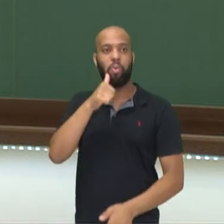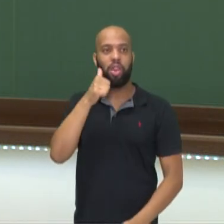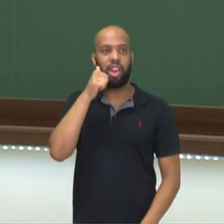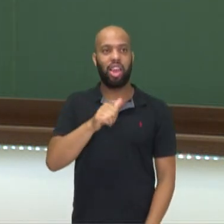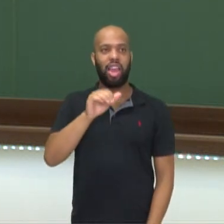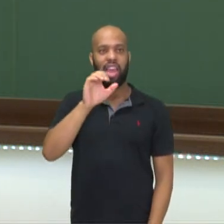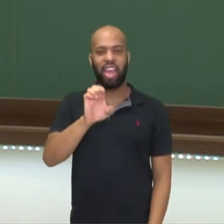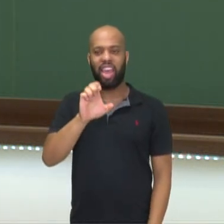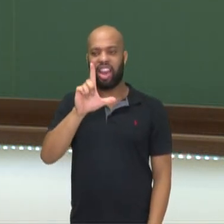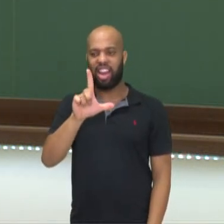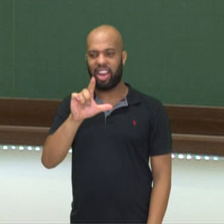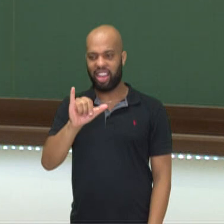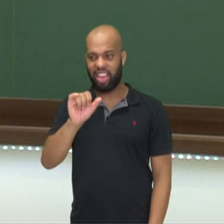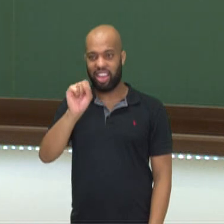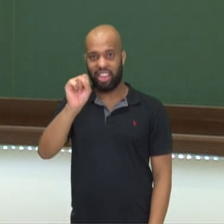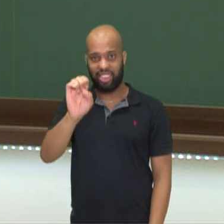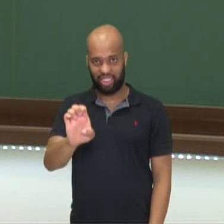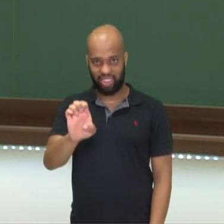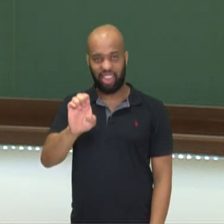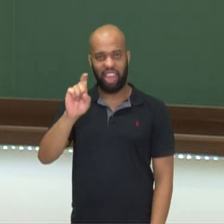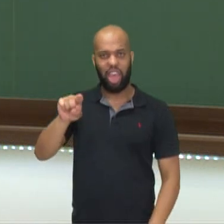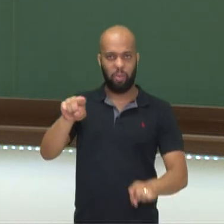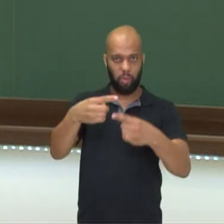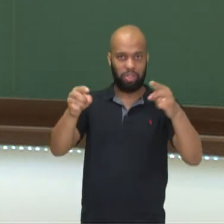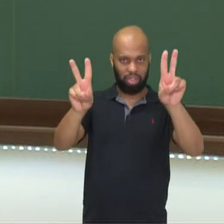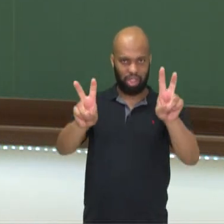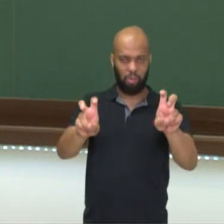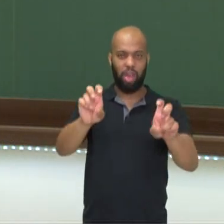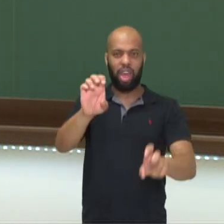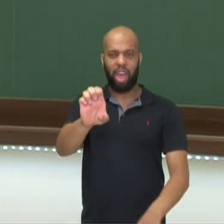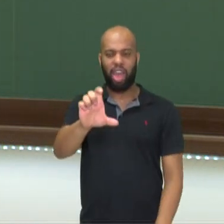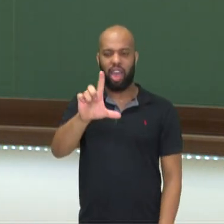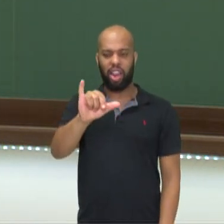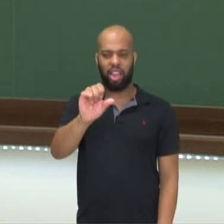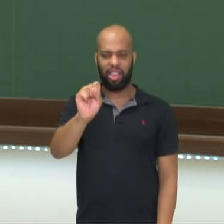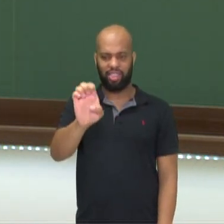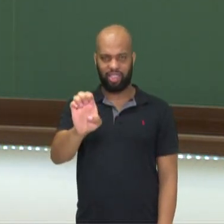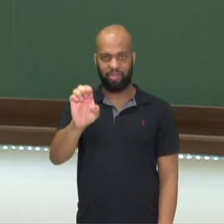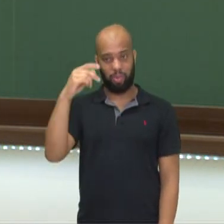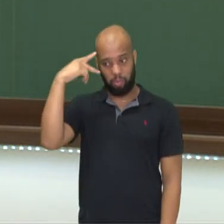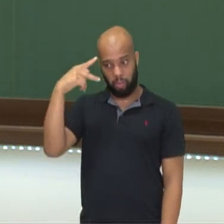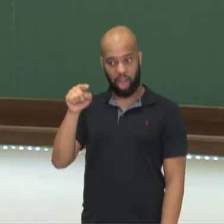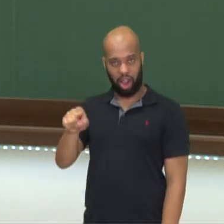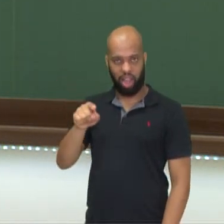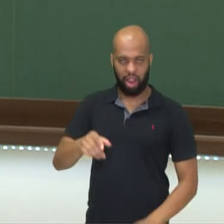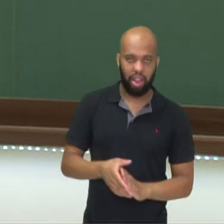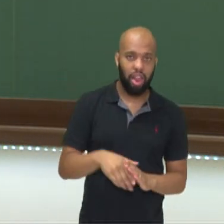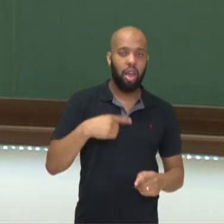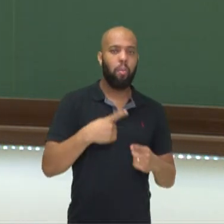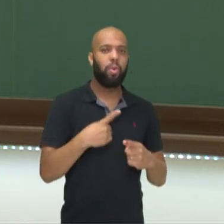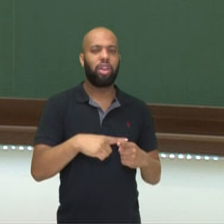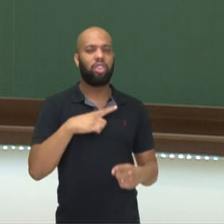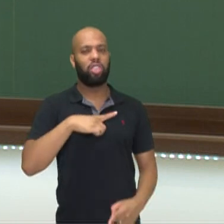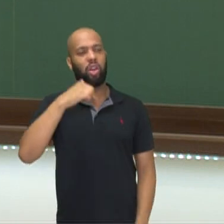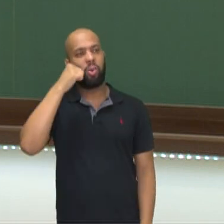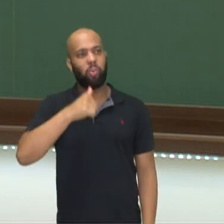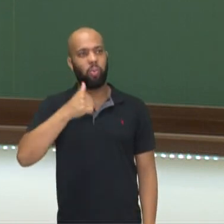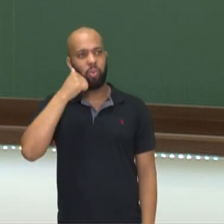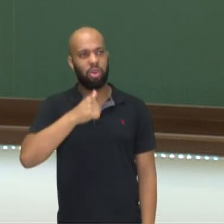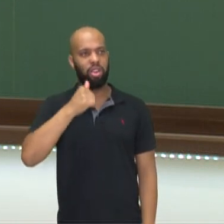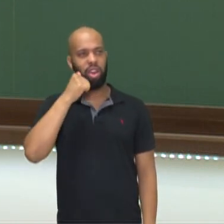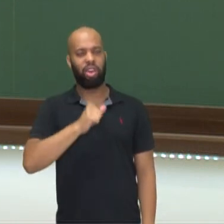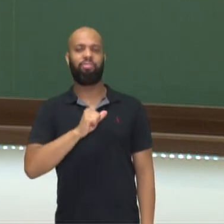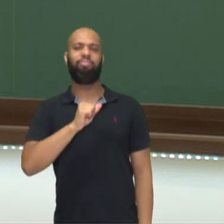Ele, primeiramente, havia feito essa música para uma mulher na qual ele tinha um flerte. Ele estava